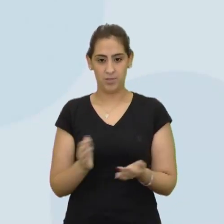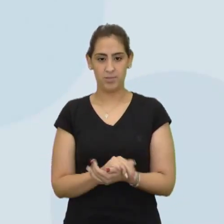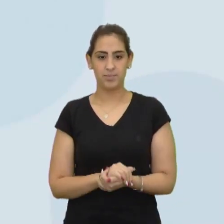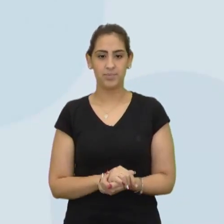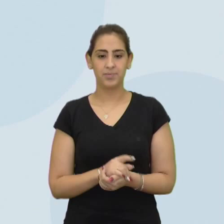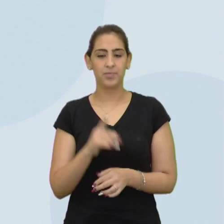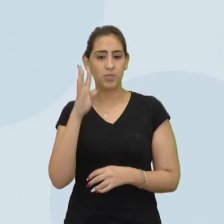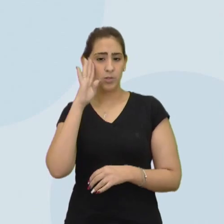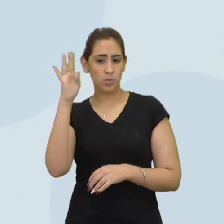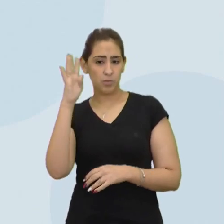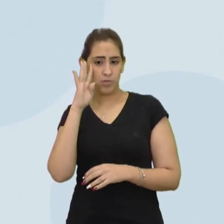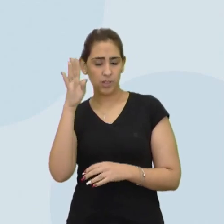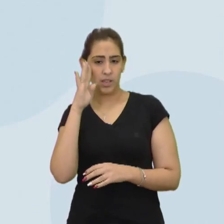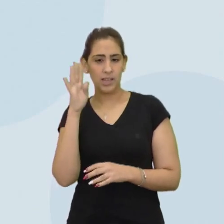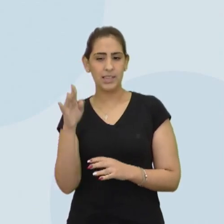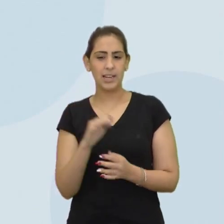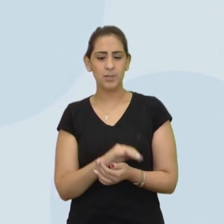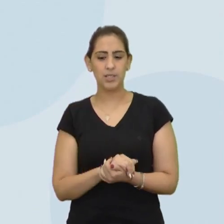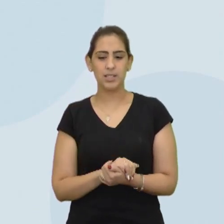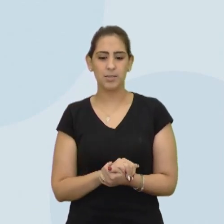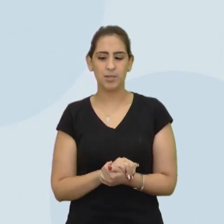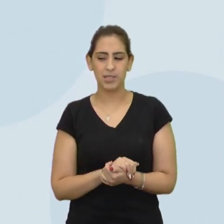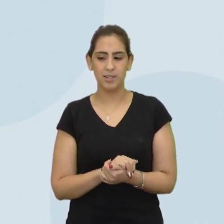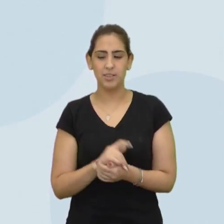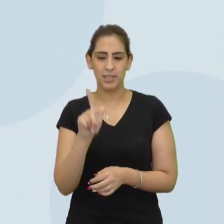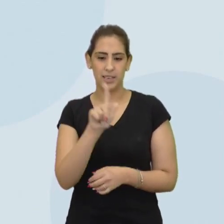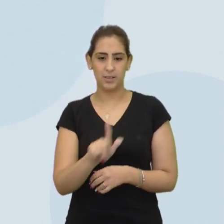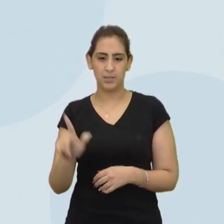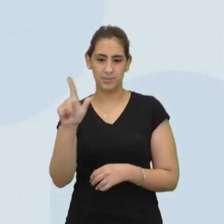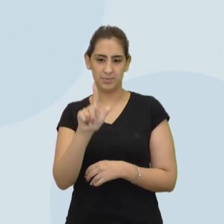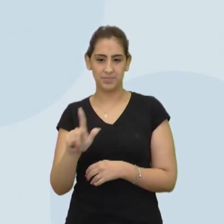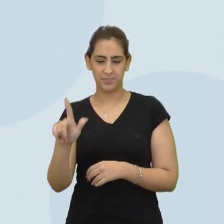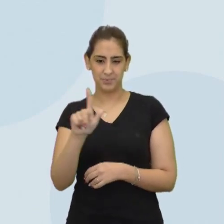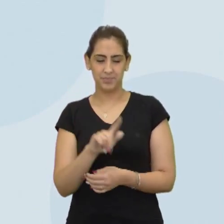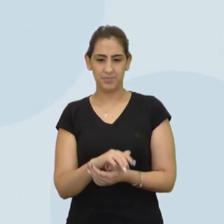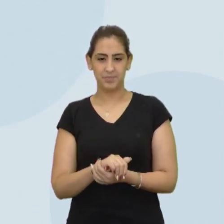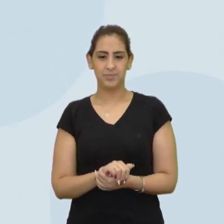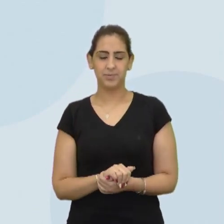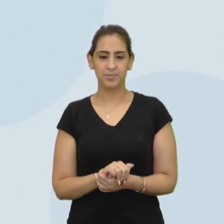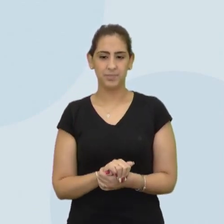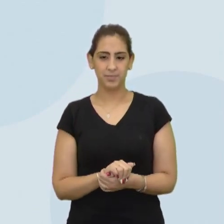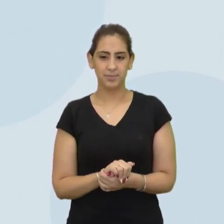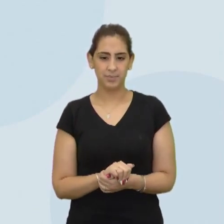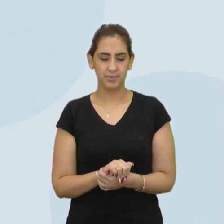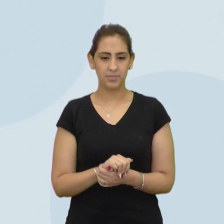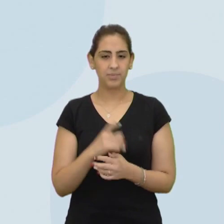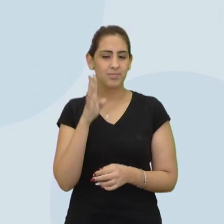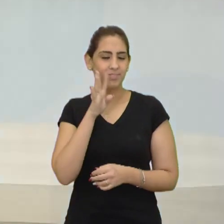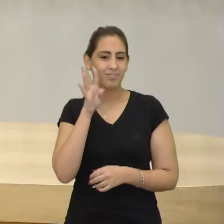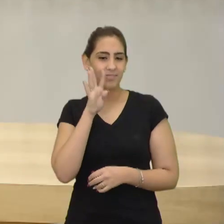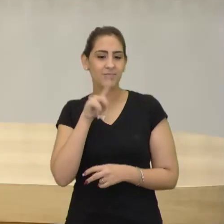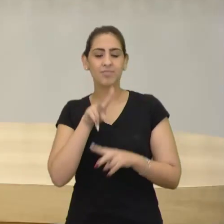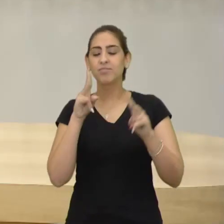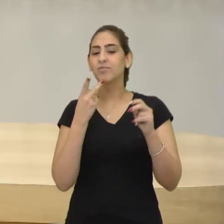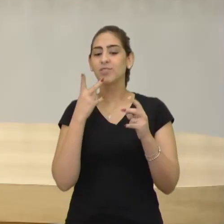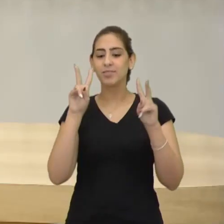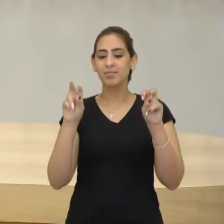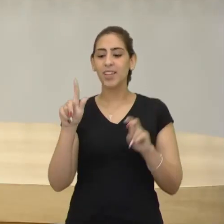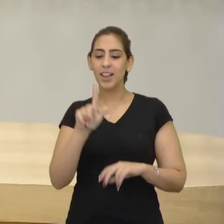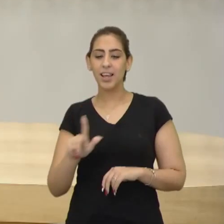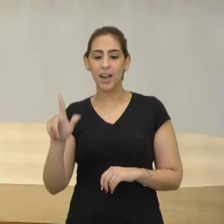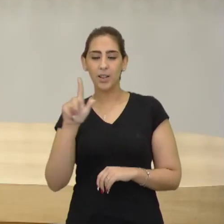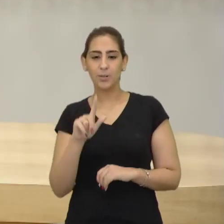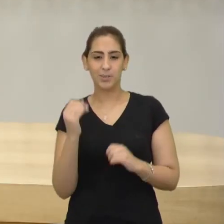e Literatura, parte 1. Aí eu tenho certeza que muitos de vocês já ai, que legal, vamos falar sobre